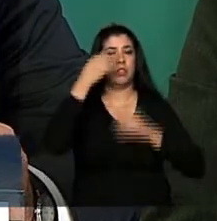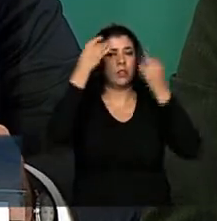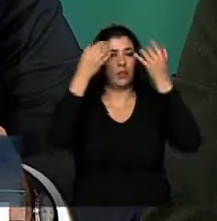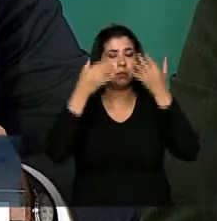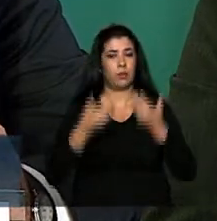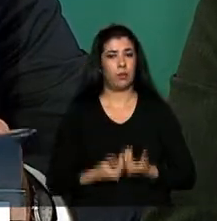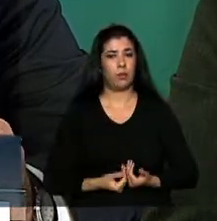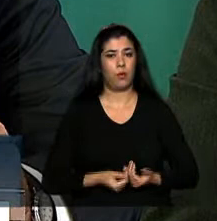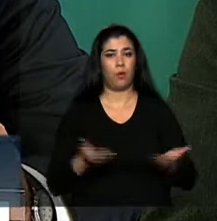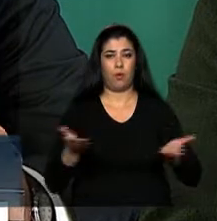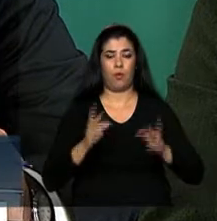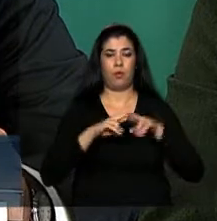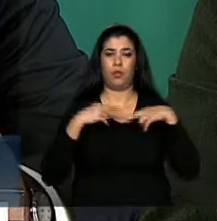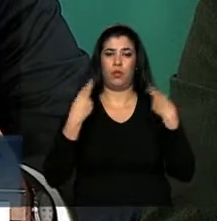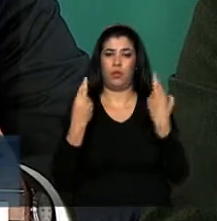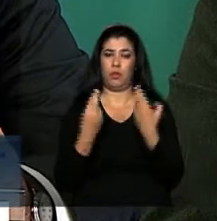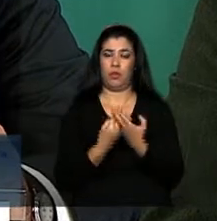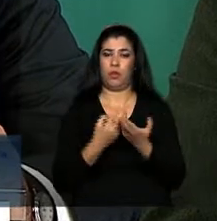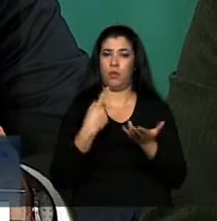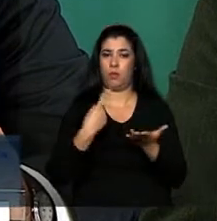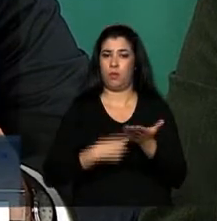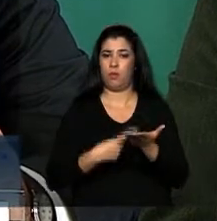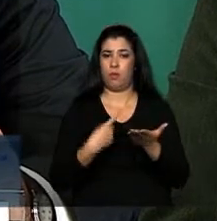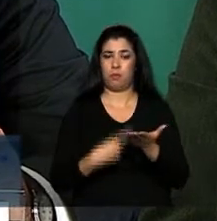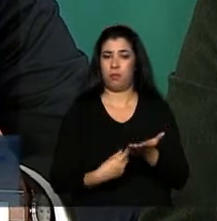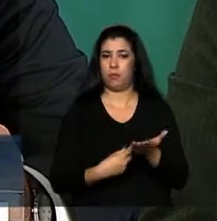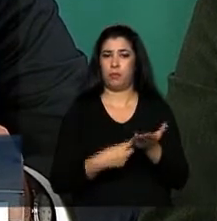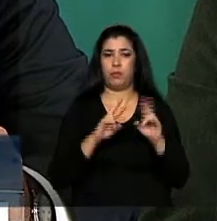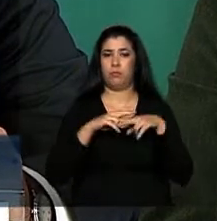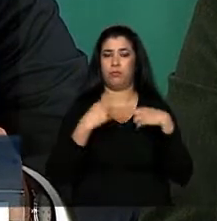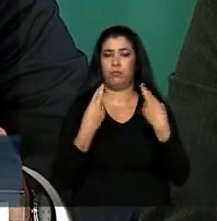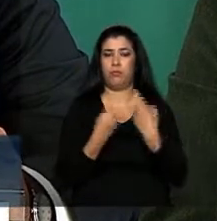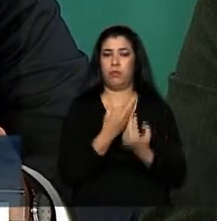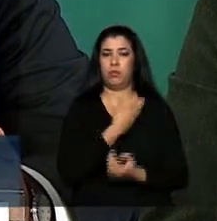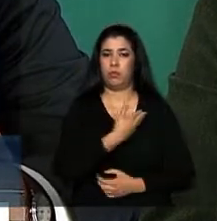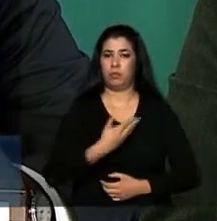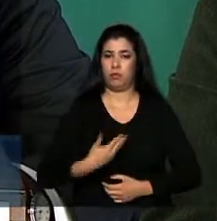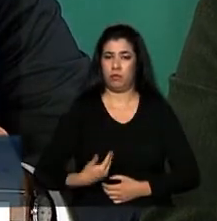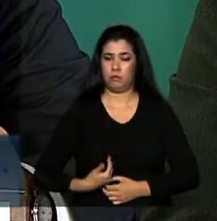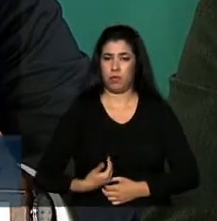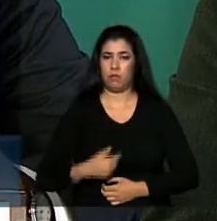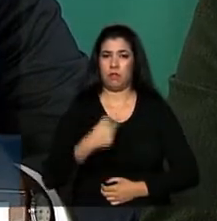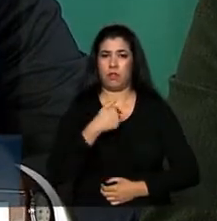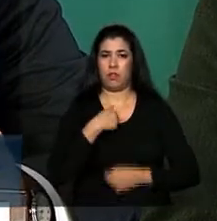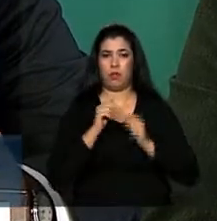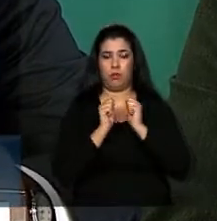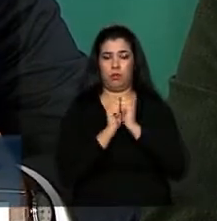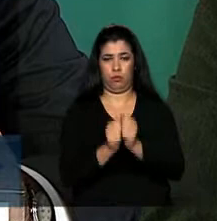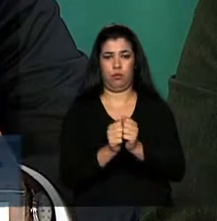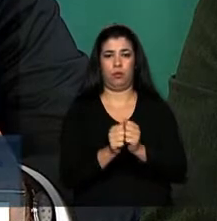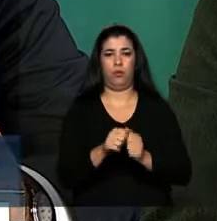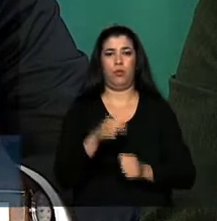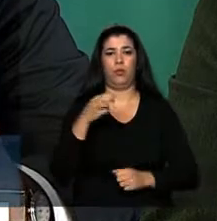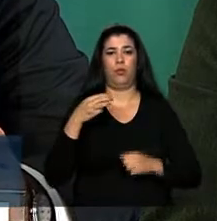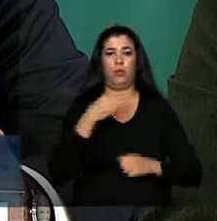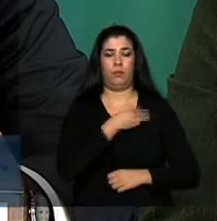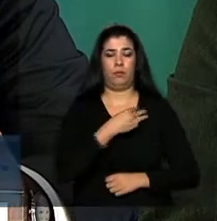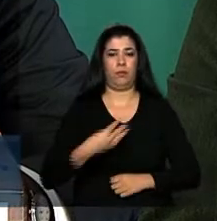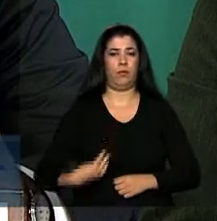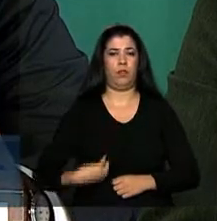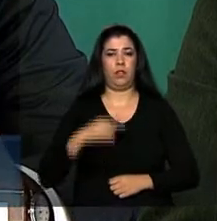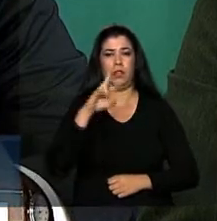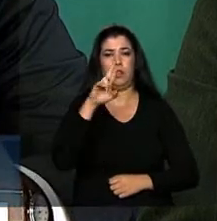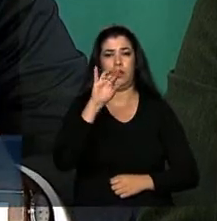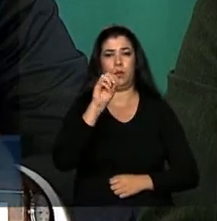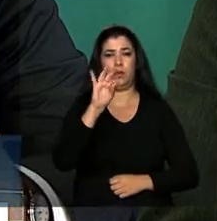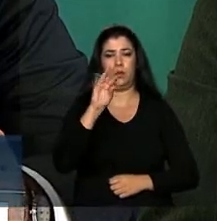governo, e ela nos orientou, a mim e ao ministro Rosseto, para nós acompanharmos, junto aos demais